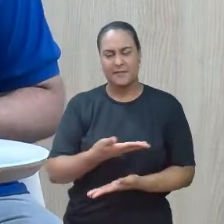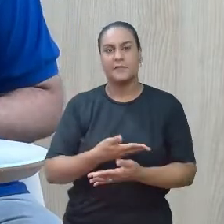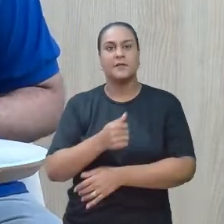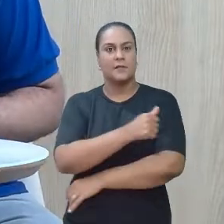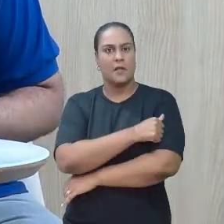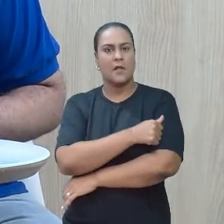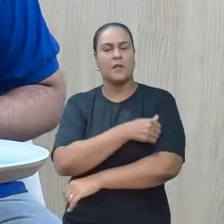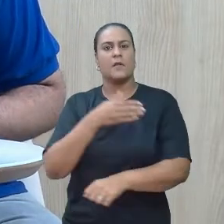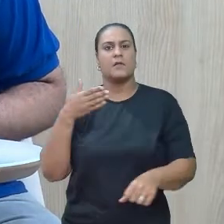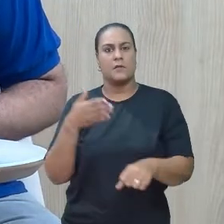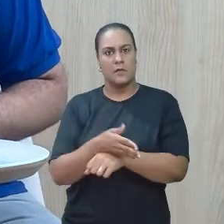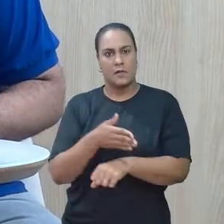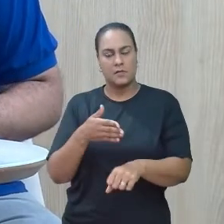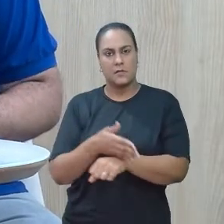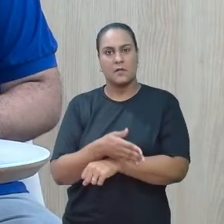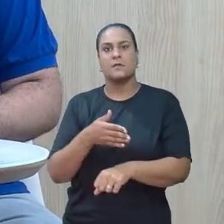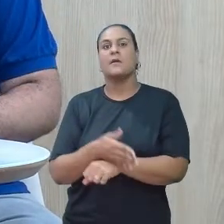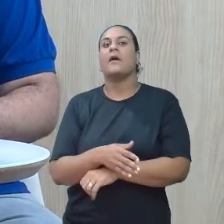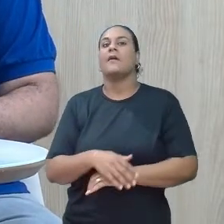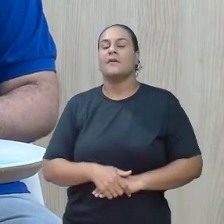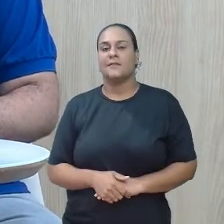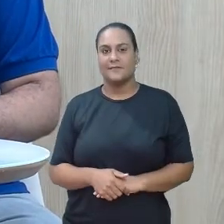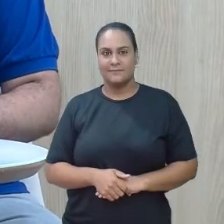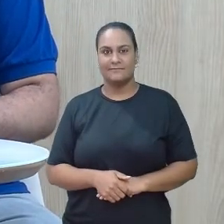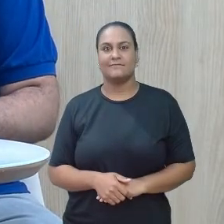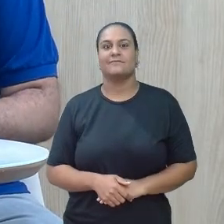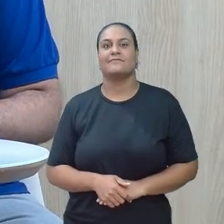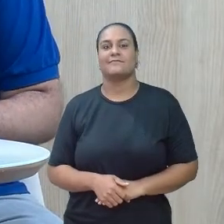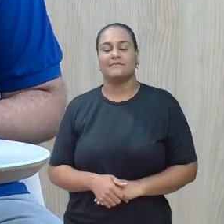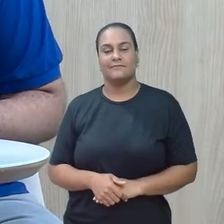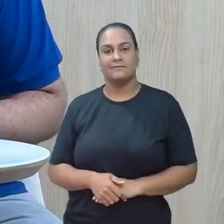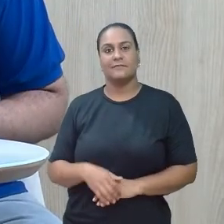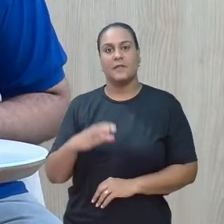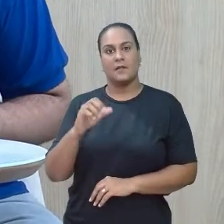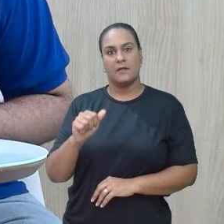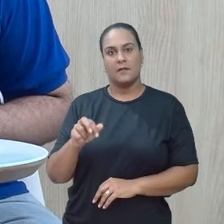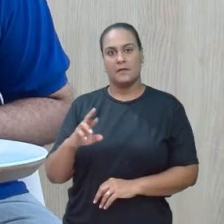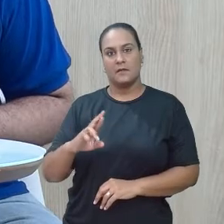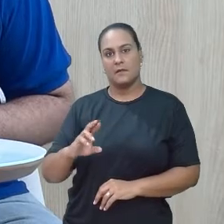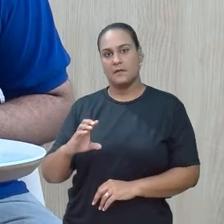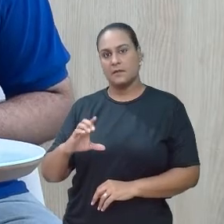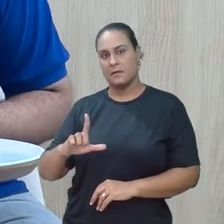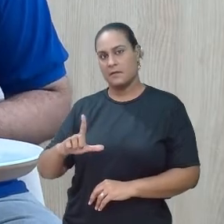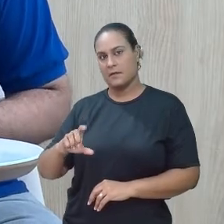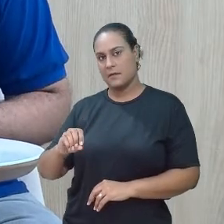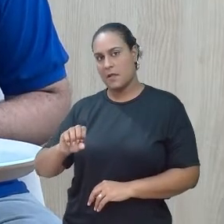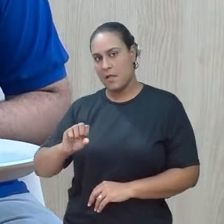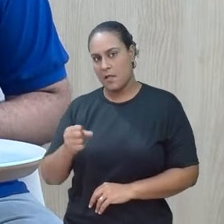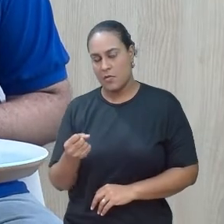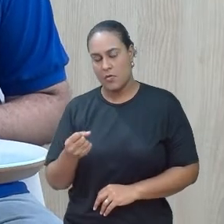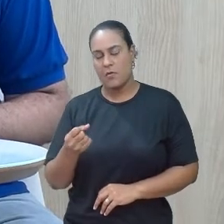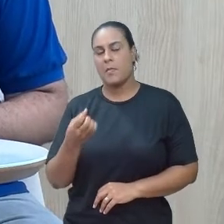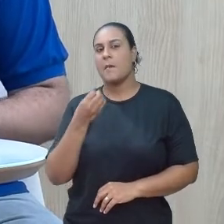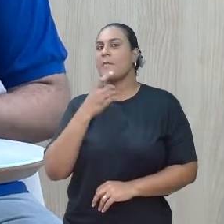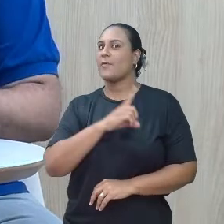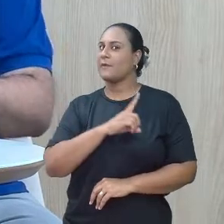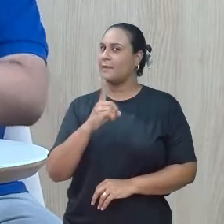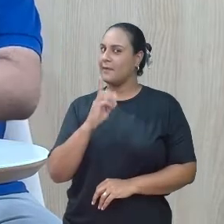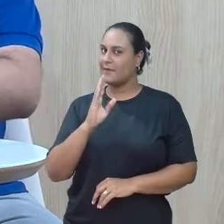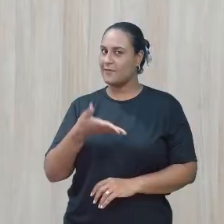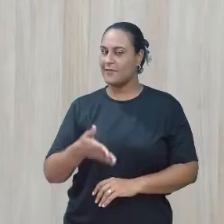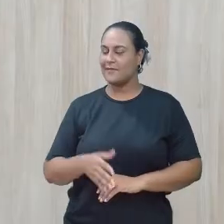professora. A Gabriele já deixou o seu bom dia e o Carlos também já deixou o seu bom dia. Vamos